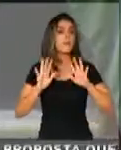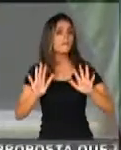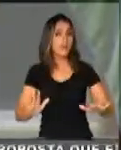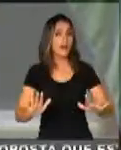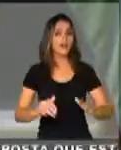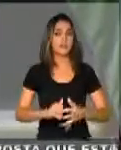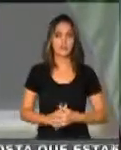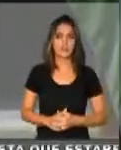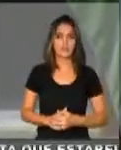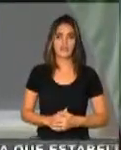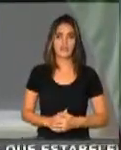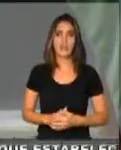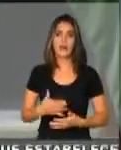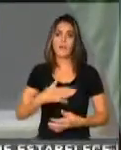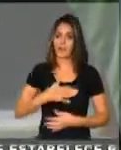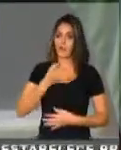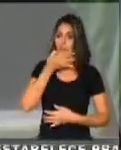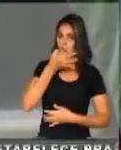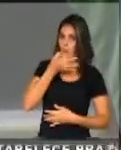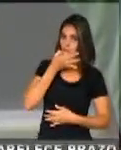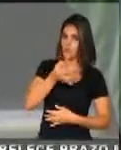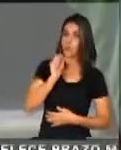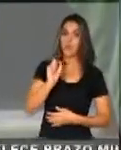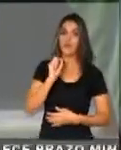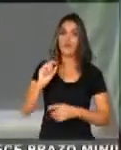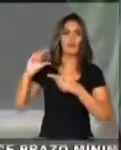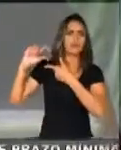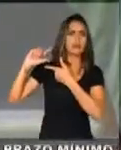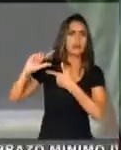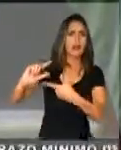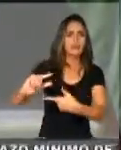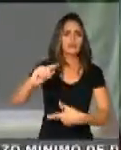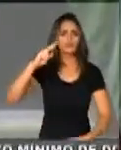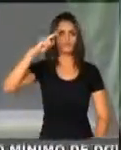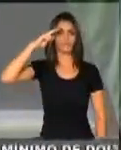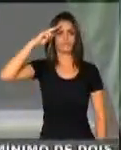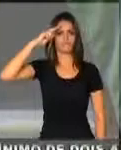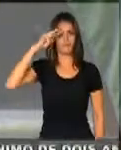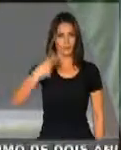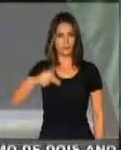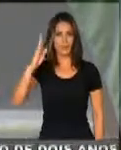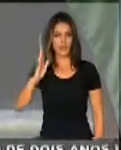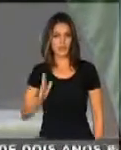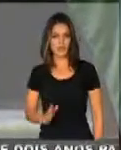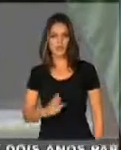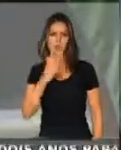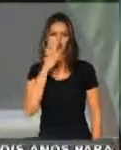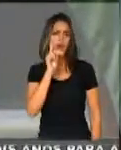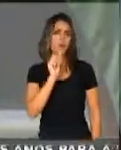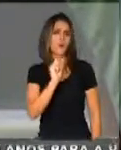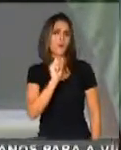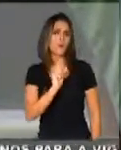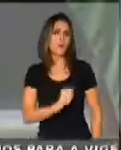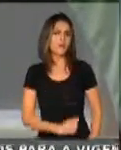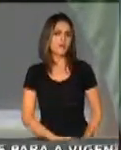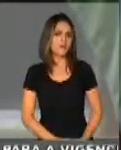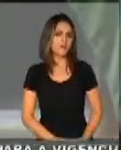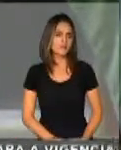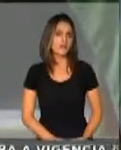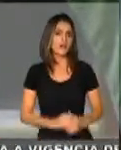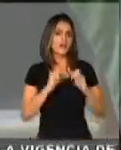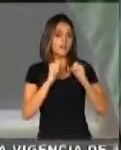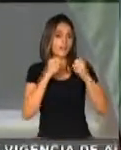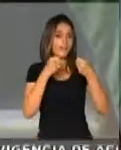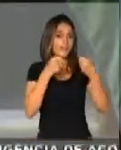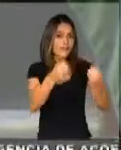a despeito de uma avaliação crítica, a tradição das Forças Armadas tem sido a de exercer a